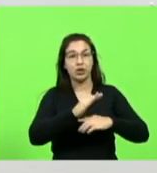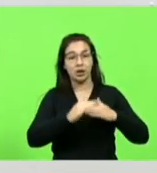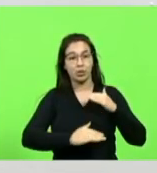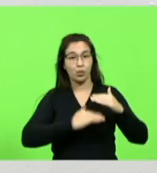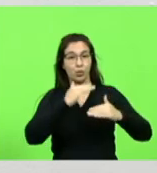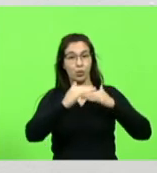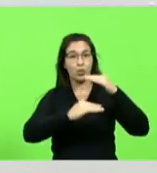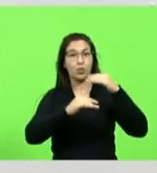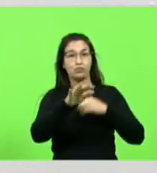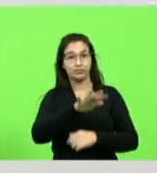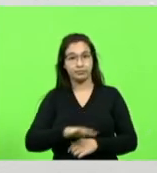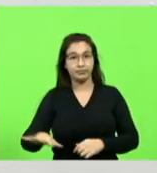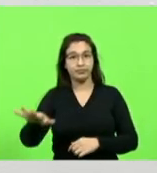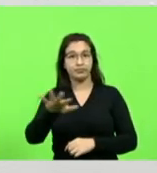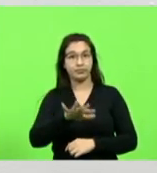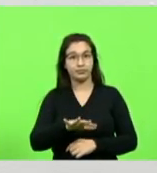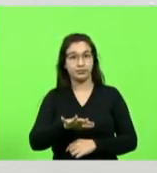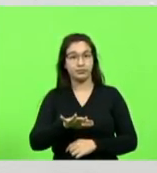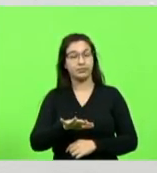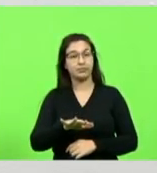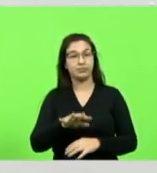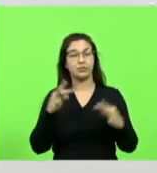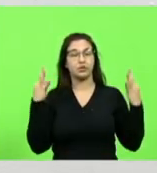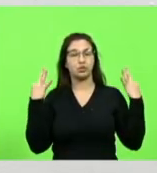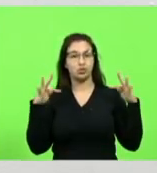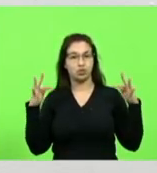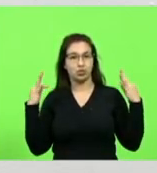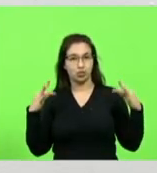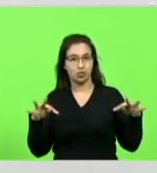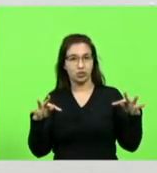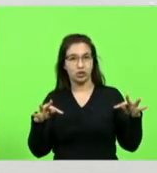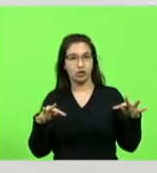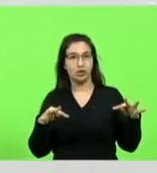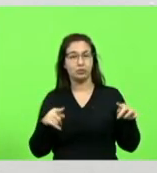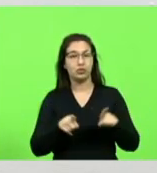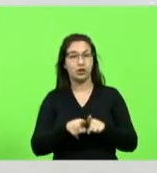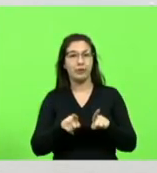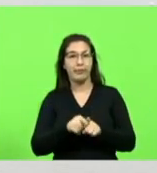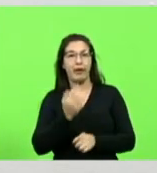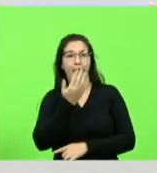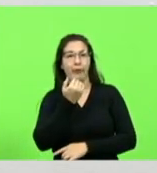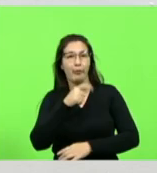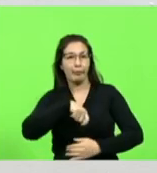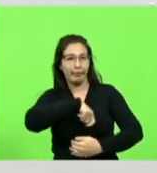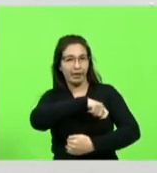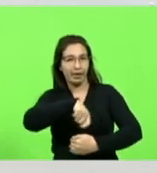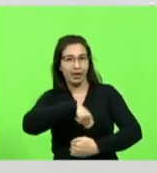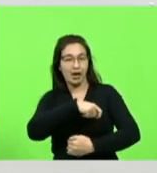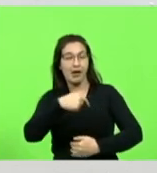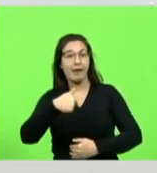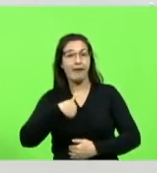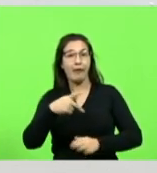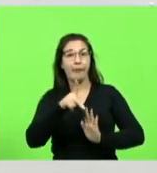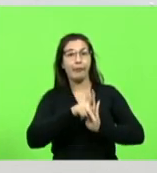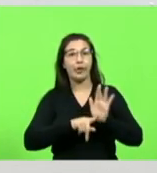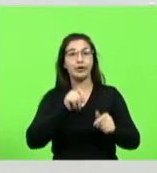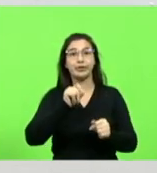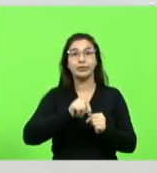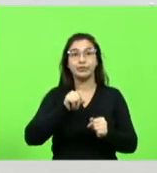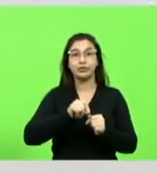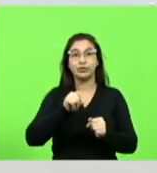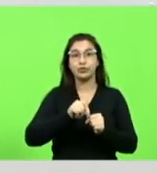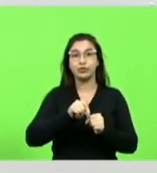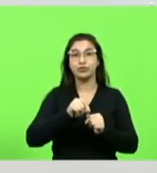da região, através do turismo e gastronomia, que protocolei um projeto que institui